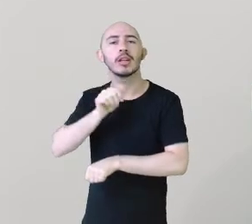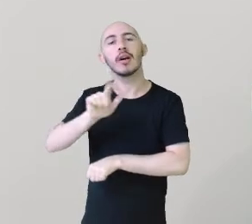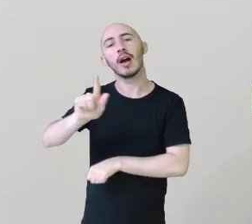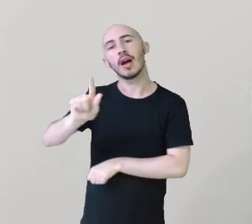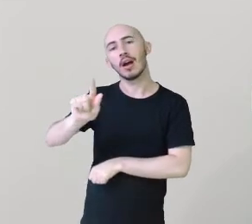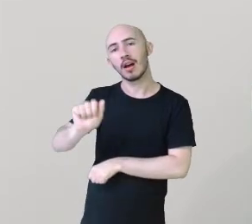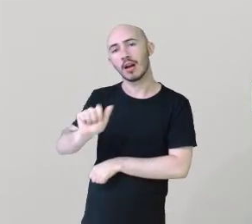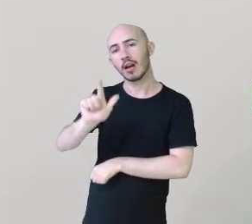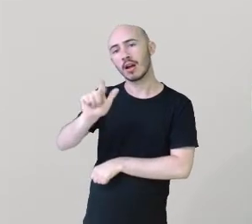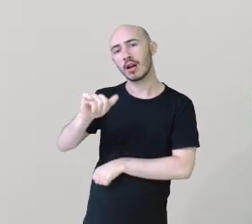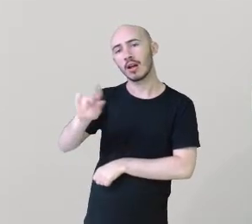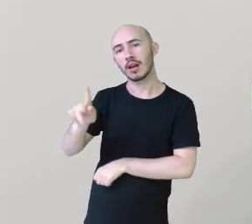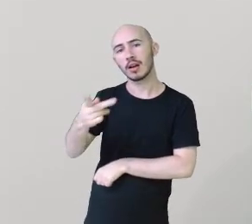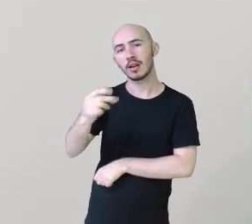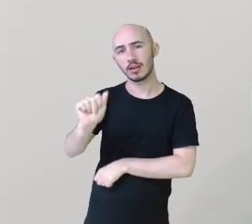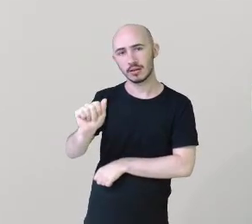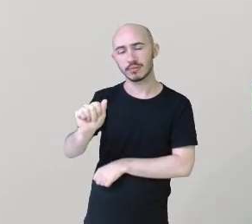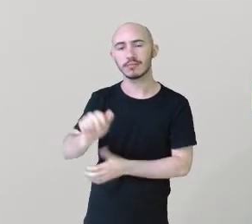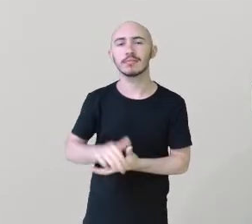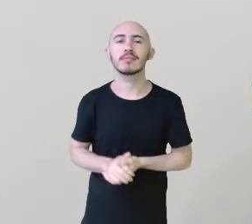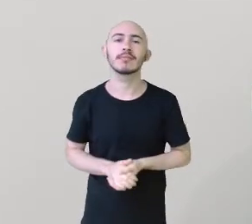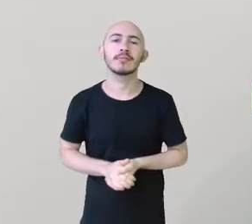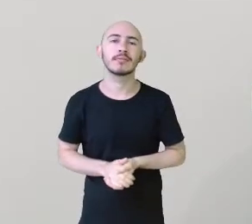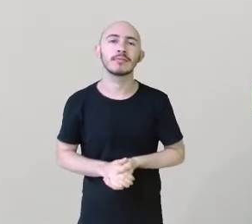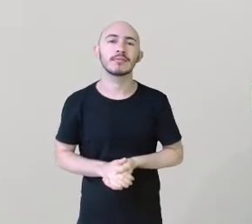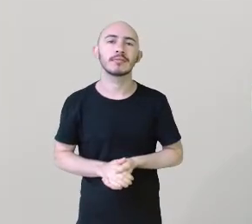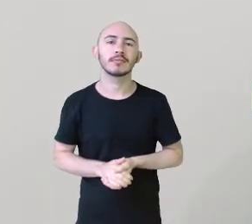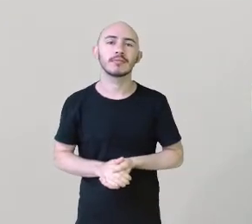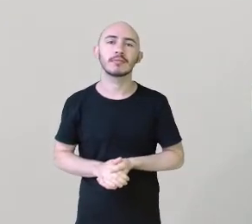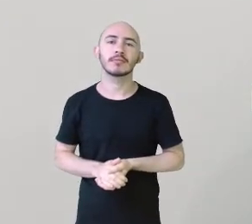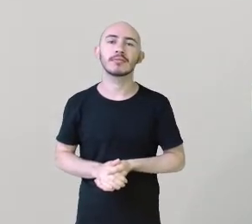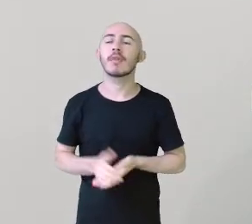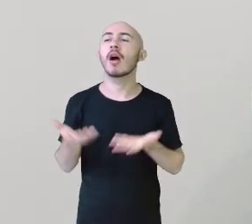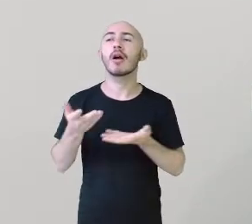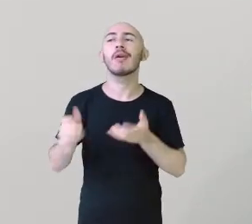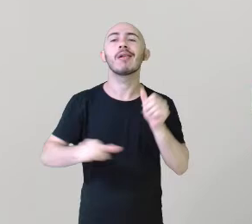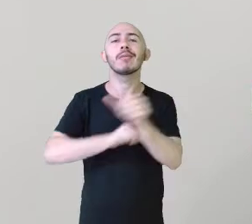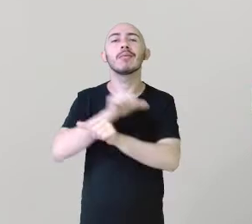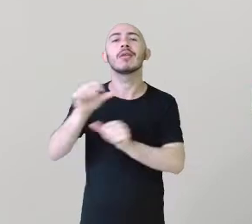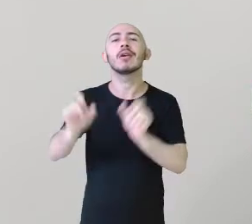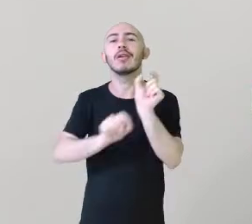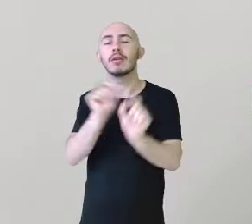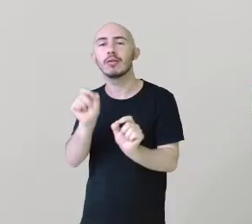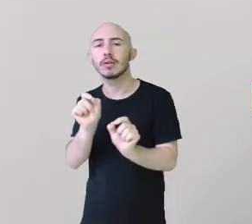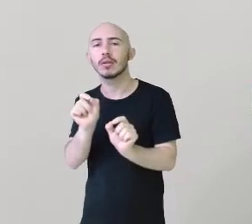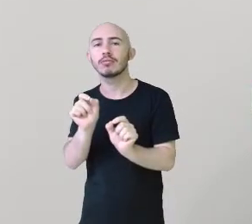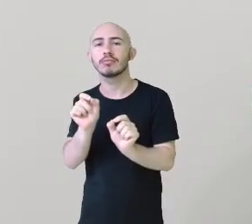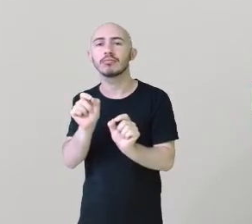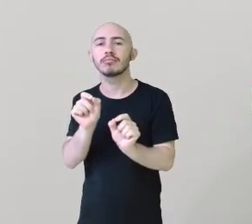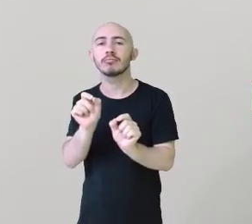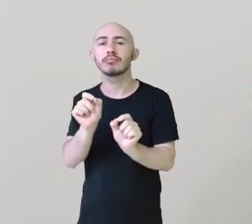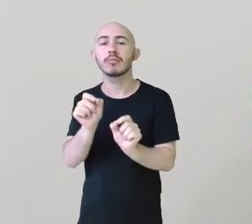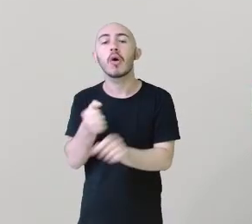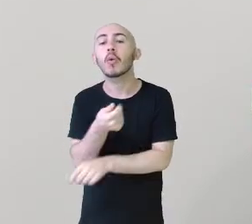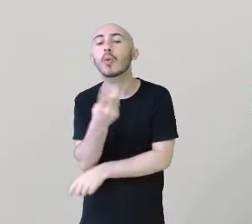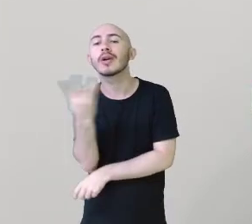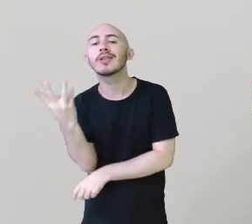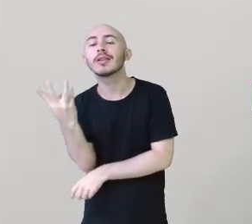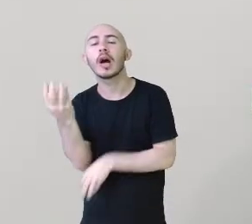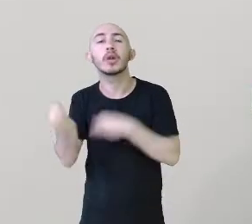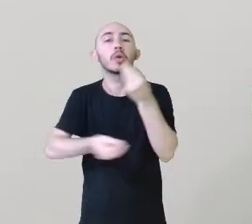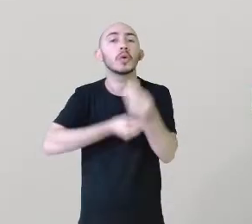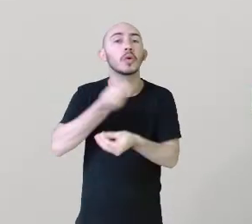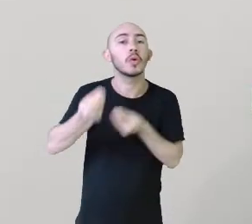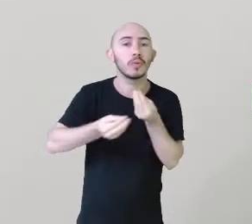gênero masculino para o feminino. Agora, se eu quisesse alterar em relação ao número